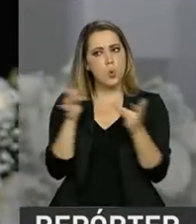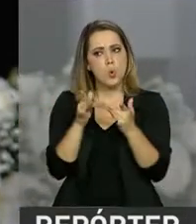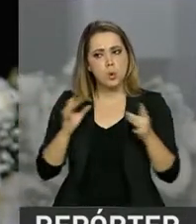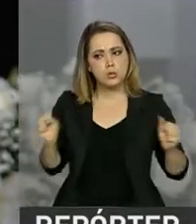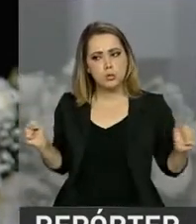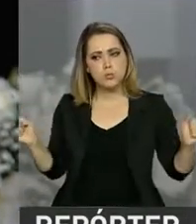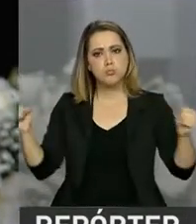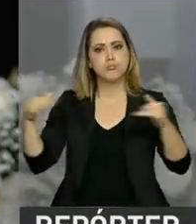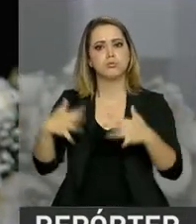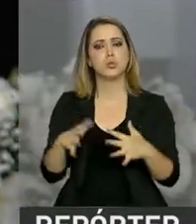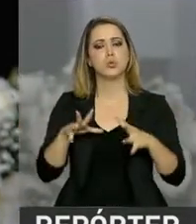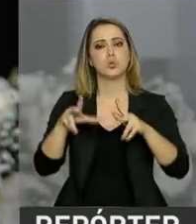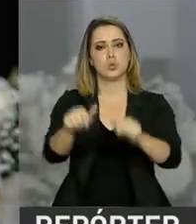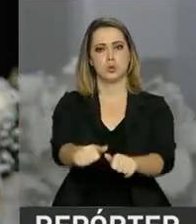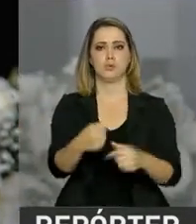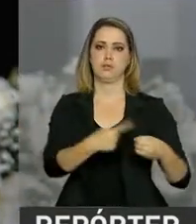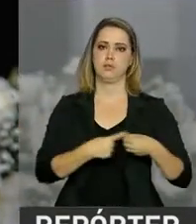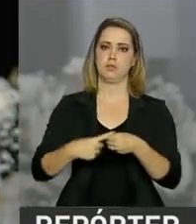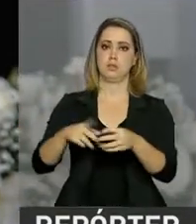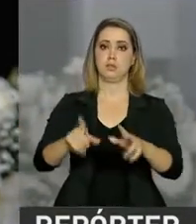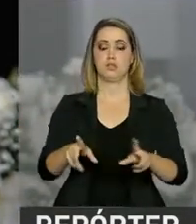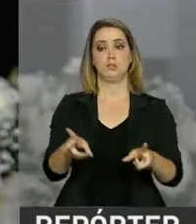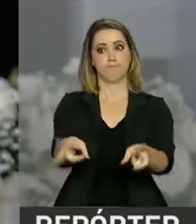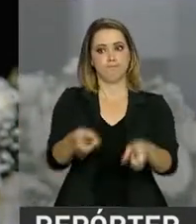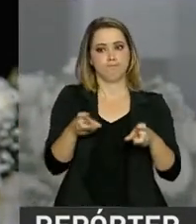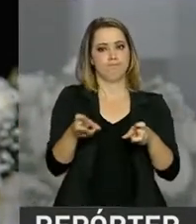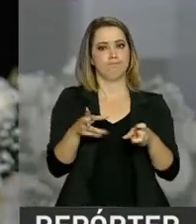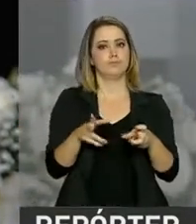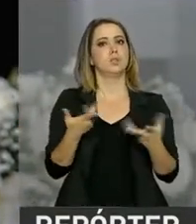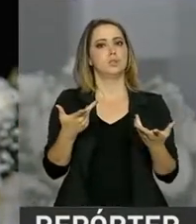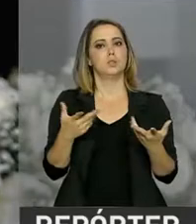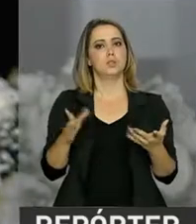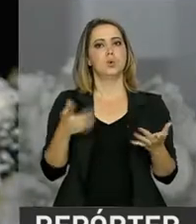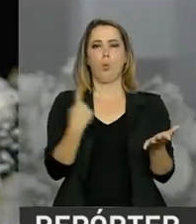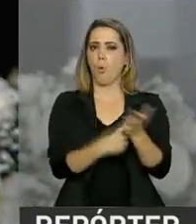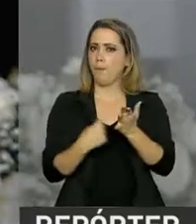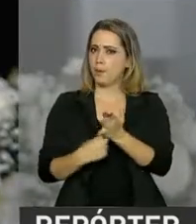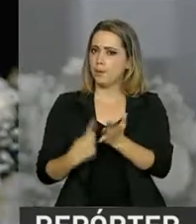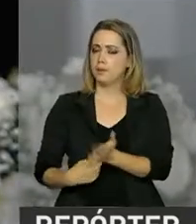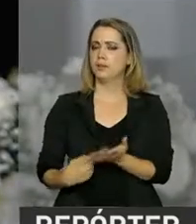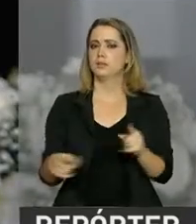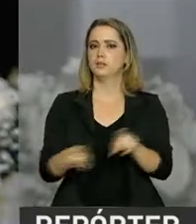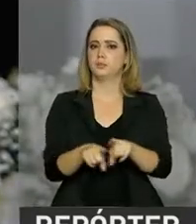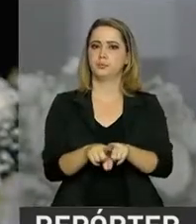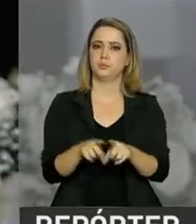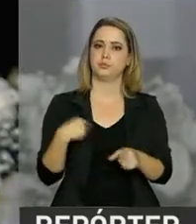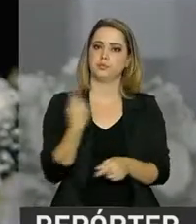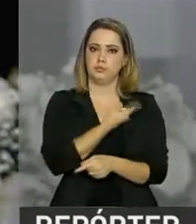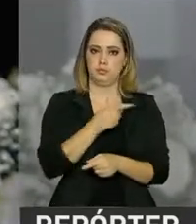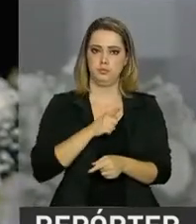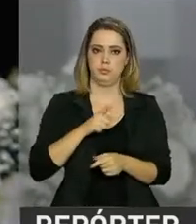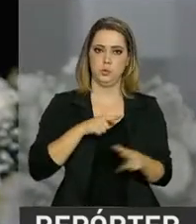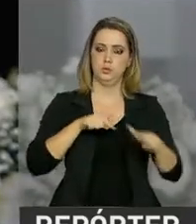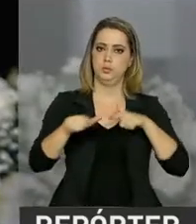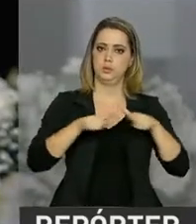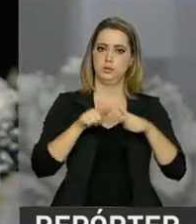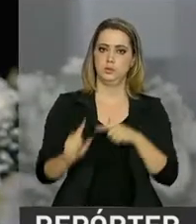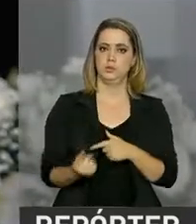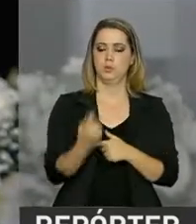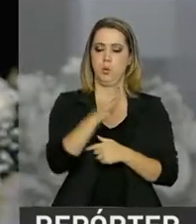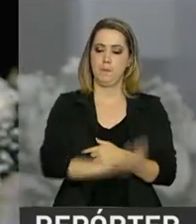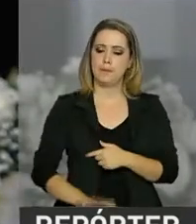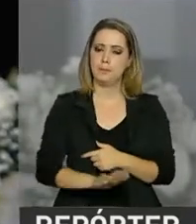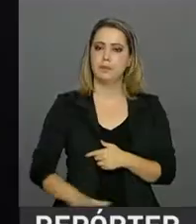e uma grande expectativa e, vamos dizer, um grande compromisso que nós temos que atuar com a